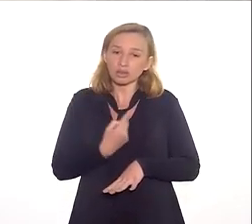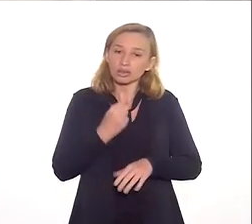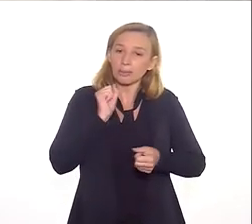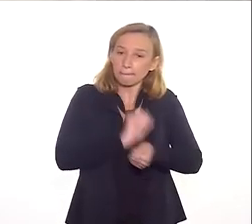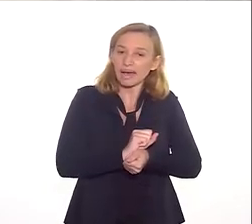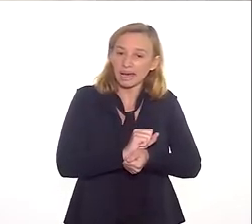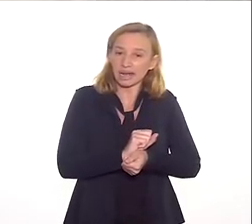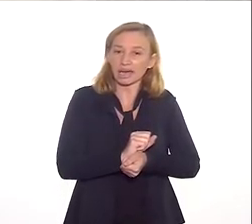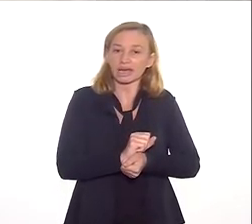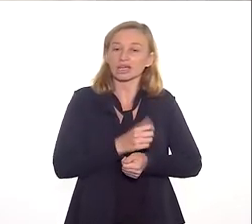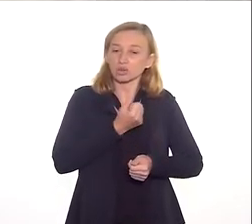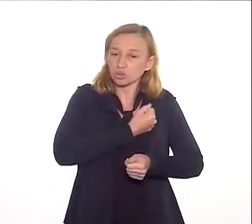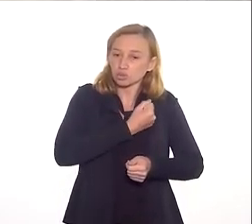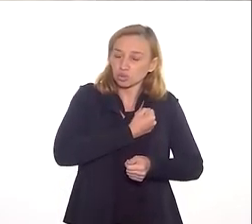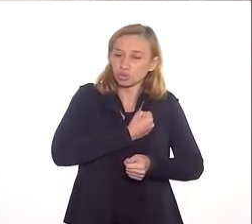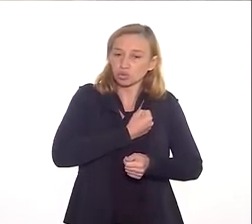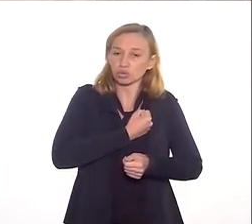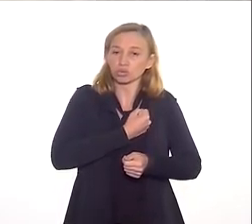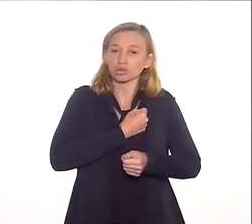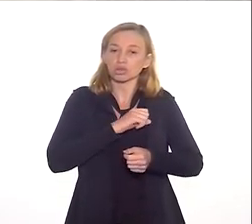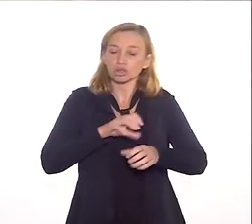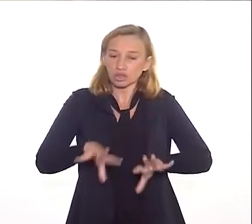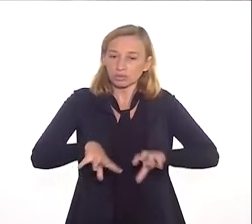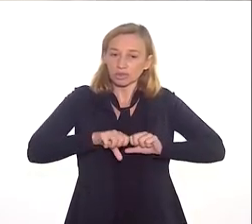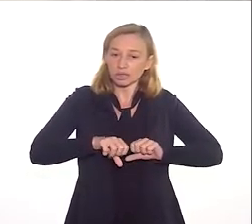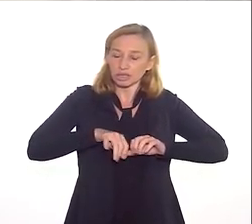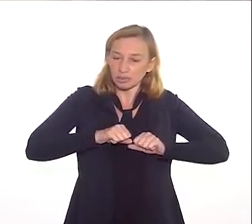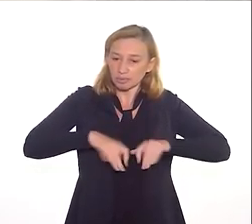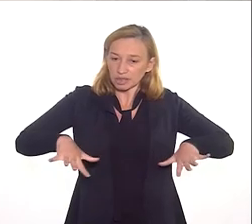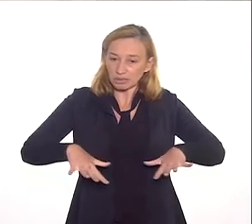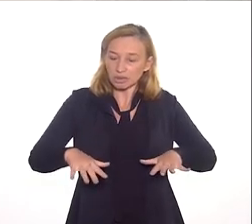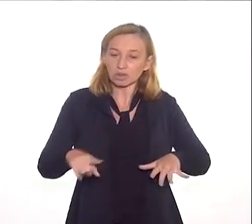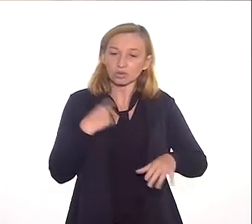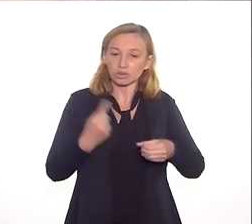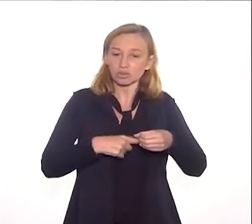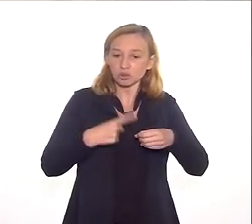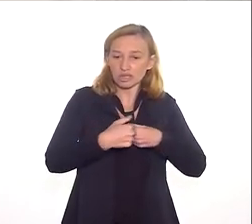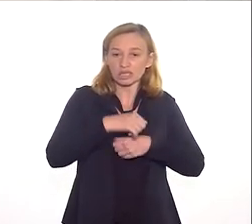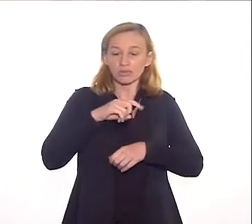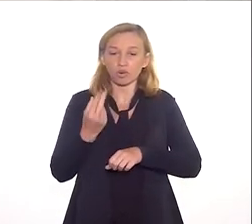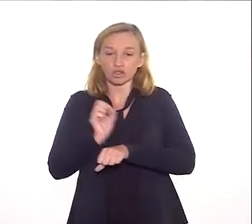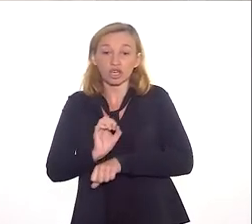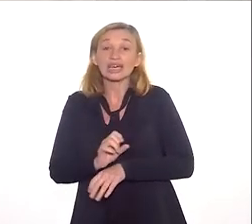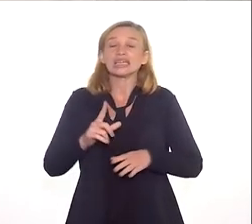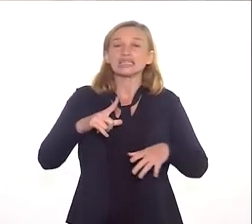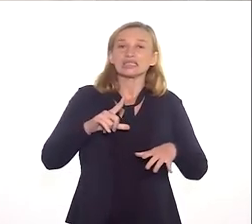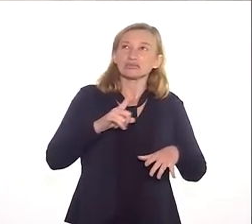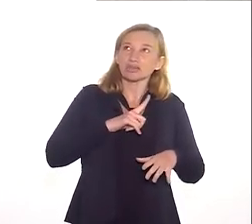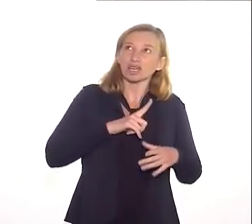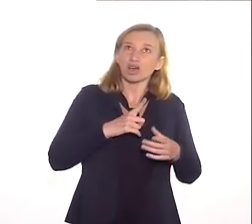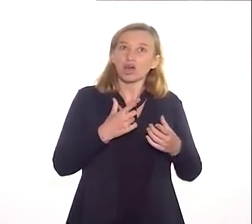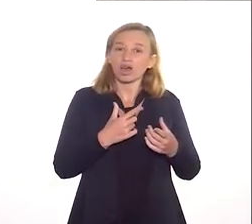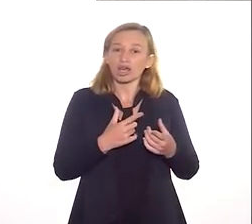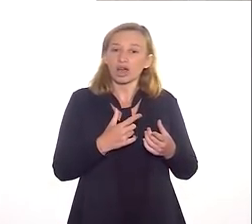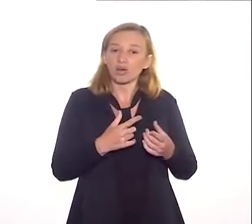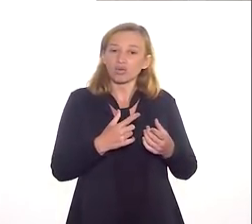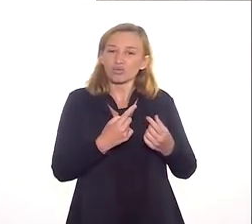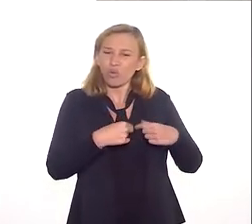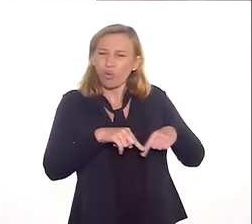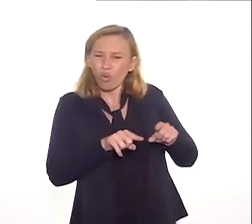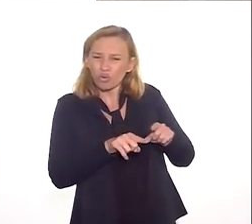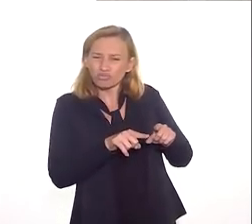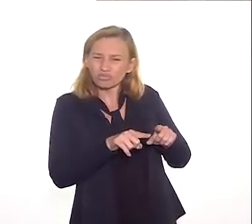da gente frear os números da epidemia, que infelizmente no nosso município, no nosso estado, ainda estão altos. Tem alguma contraindicação? A gente,